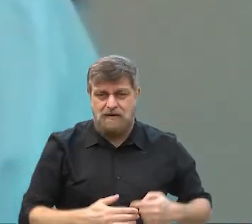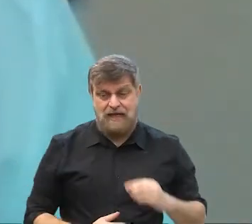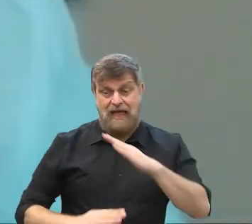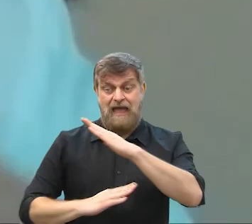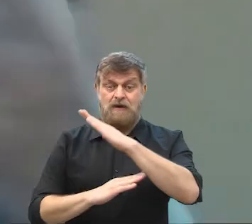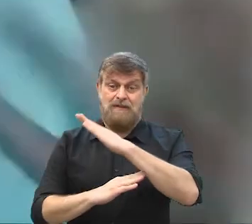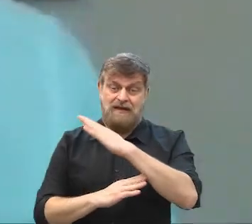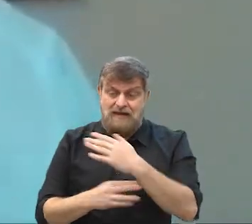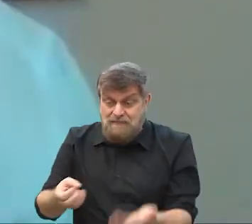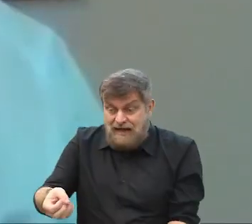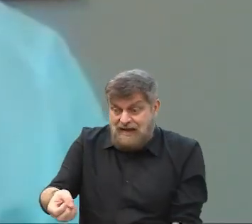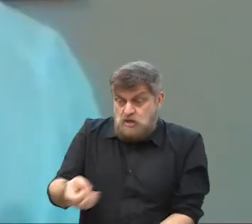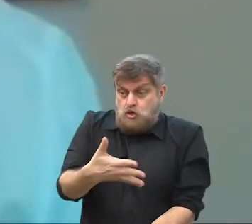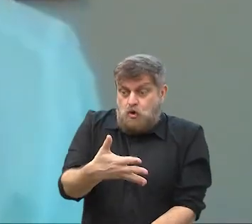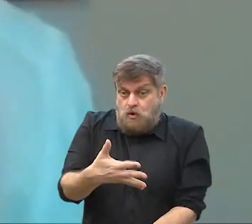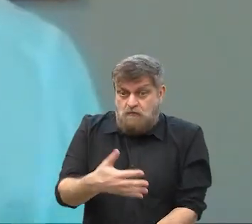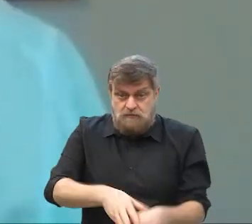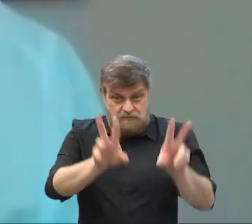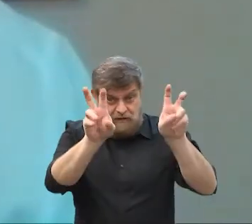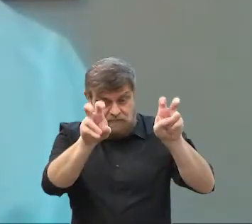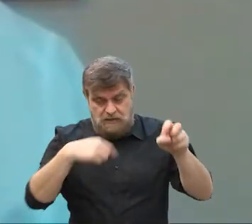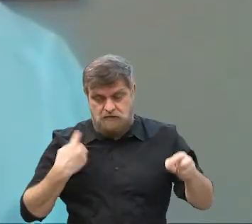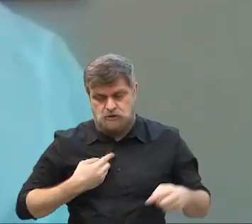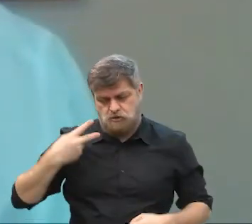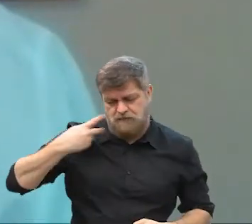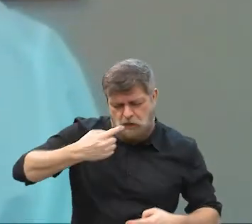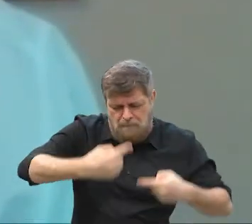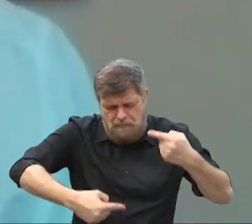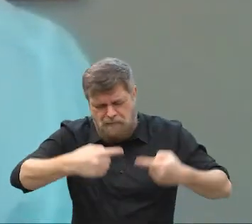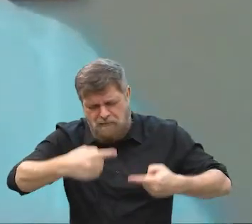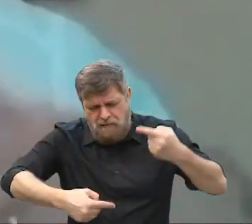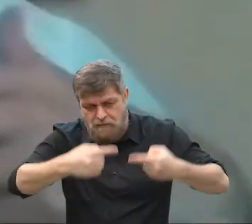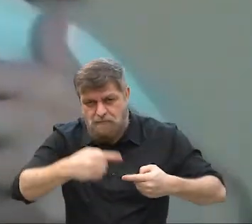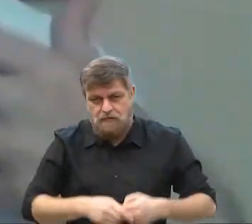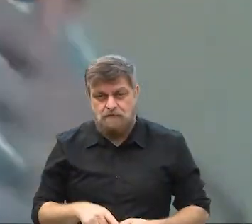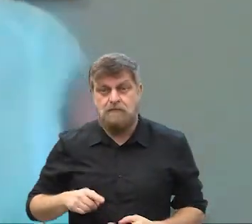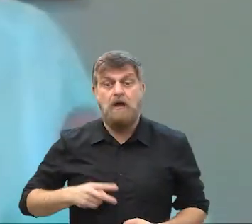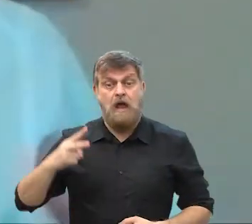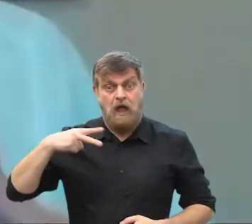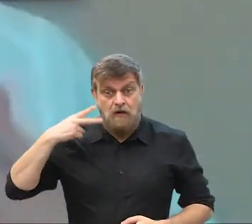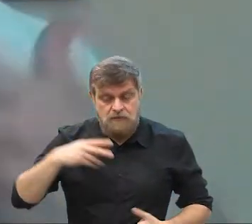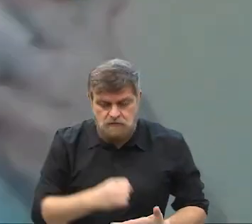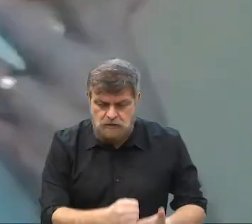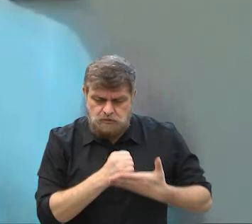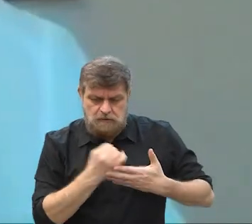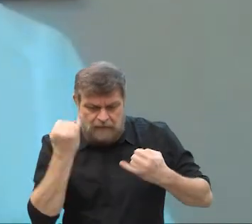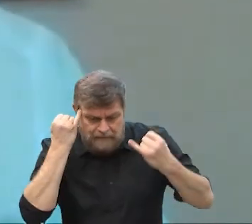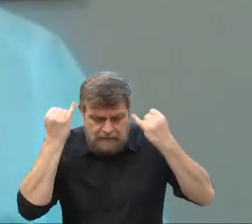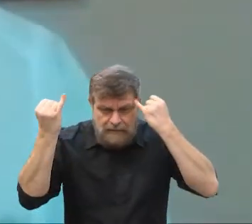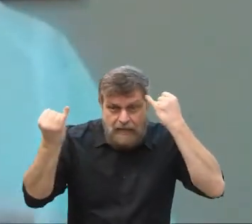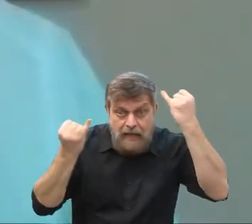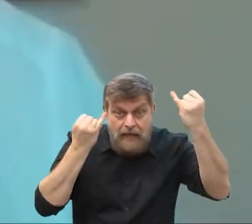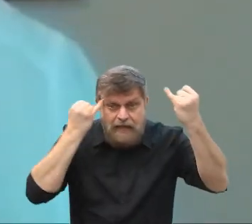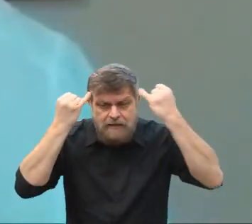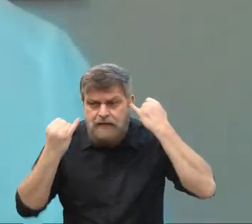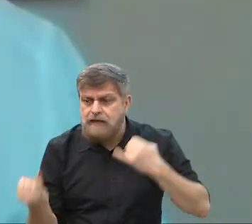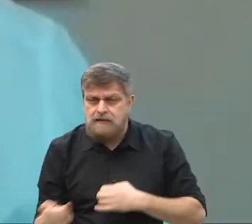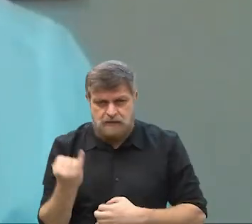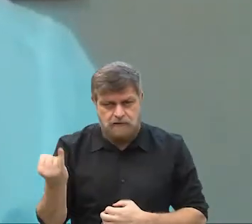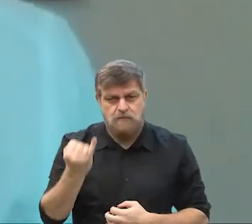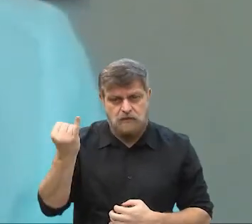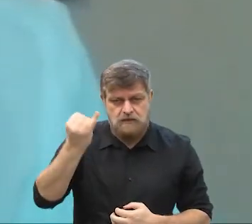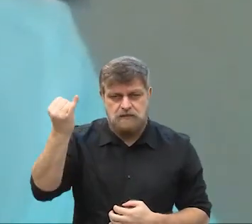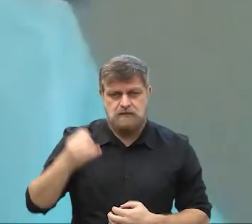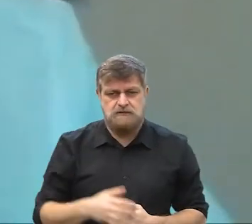Câmara, né? Então, a gente precisava debater muito com os vereadores. E eles contribuíram muito, dando ideias importantes, realistas,